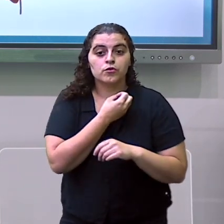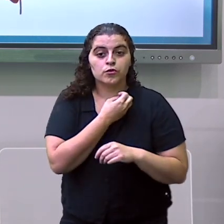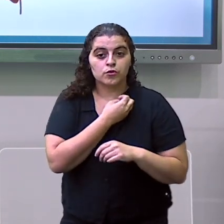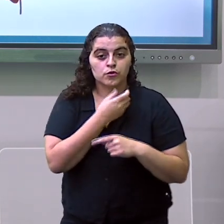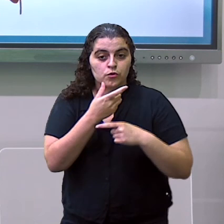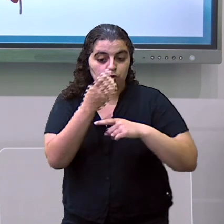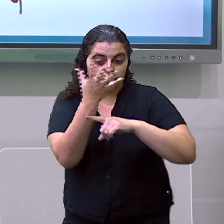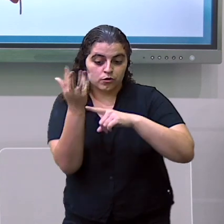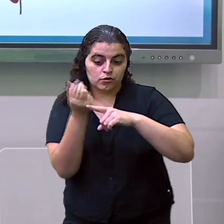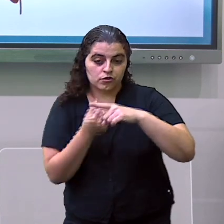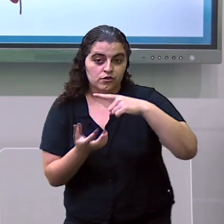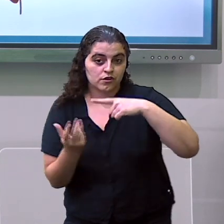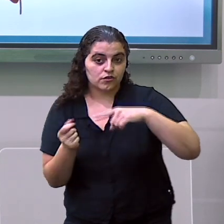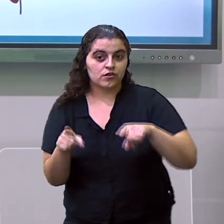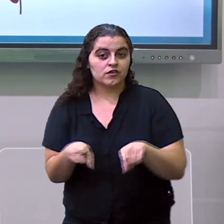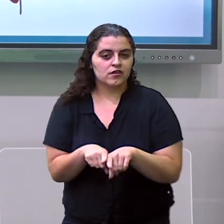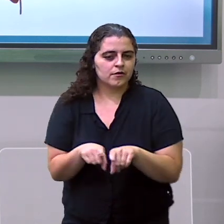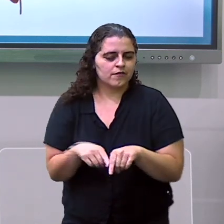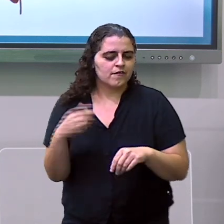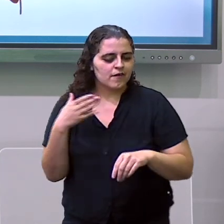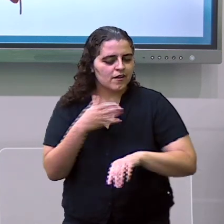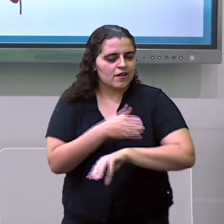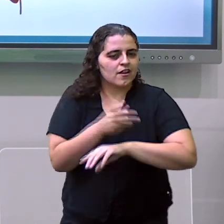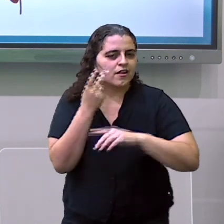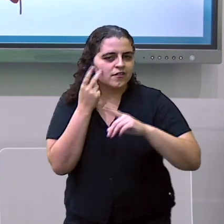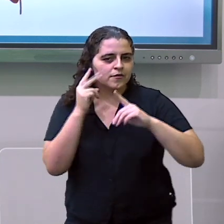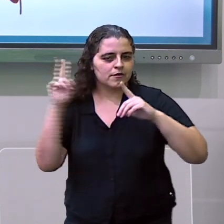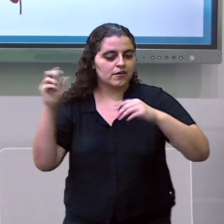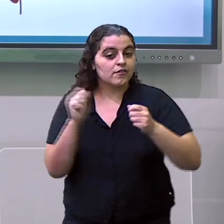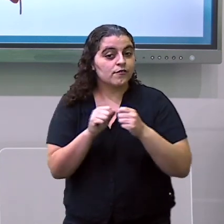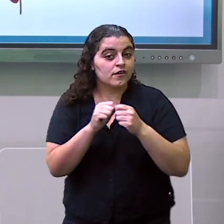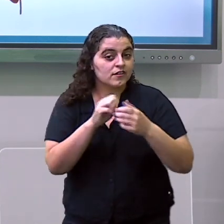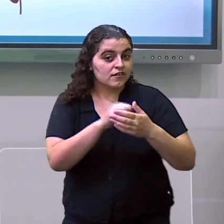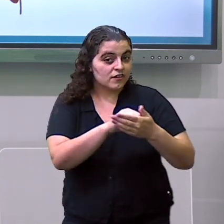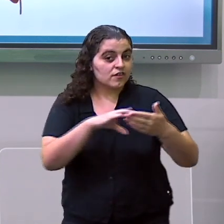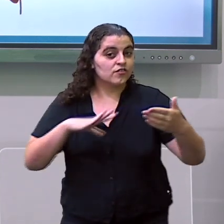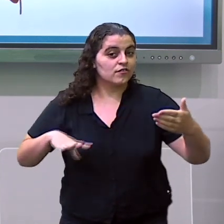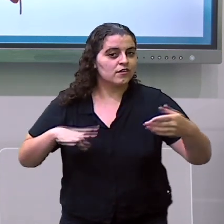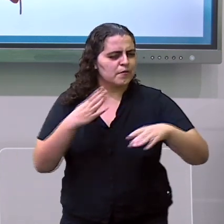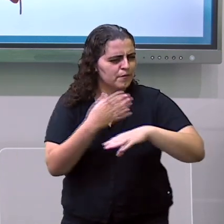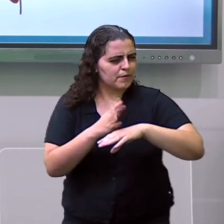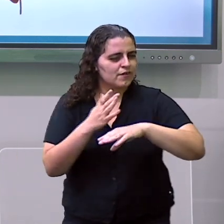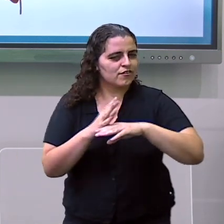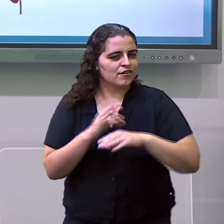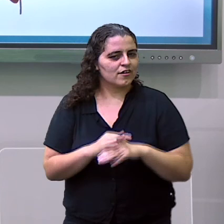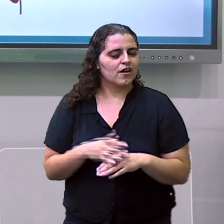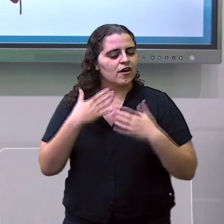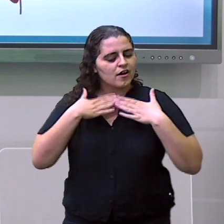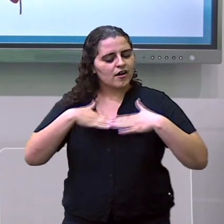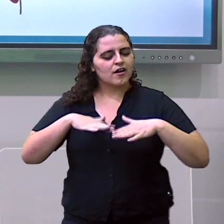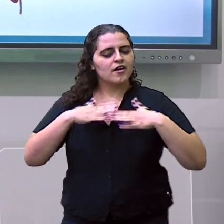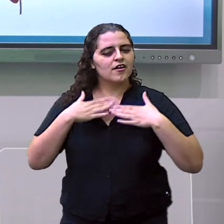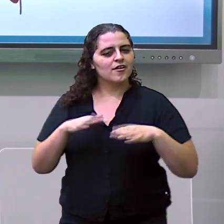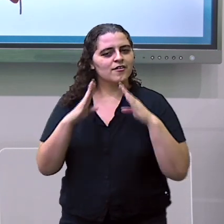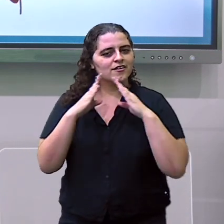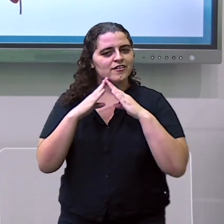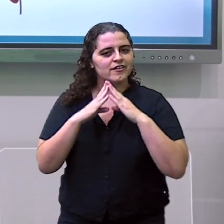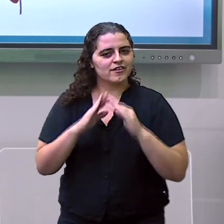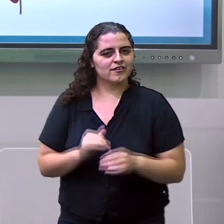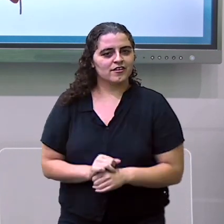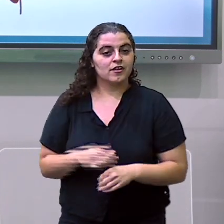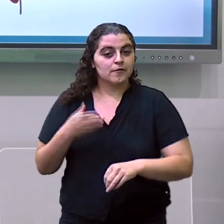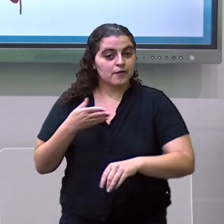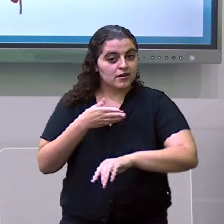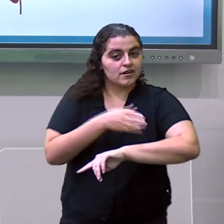fracionários. Agora você pode correr lá na sua atividade e realizar então os seus exercícios com um pouquinho de mais facilidade. E